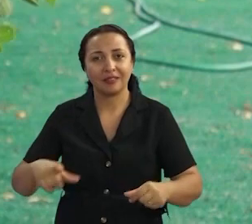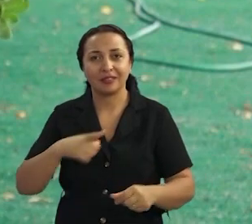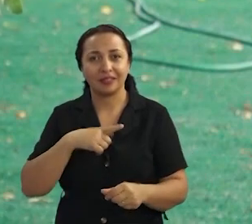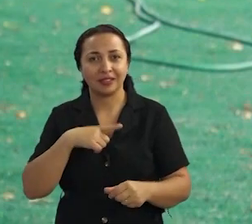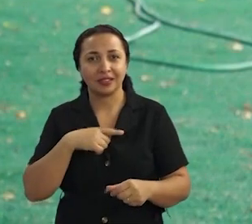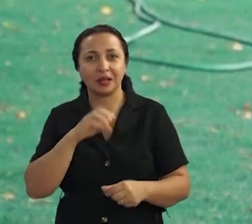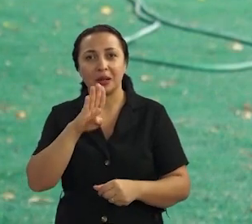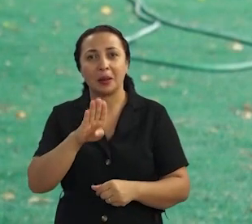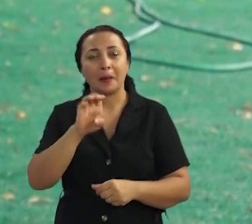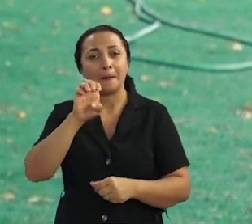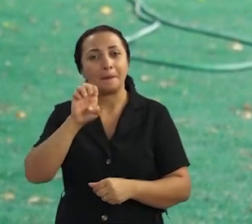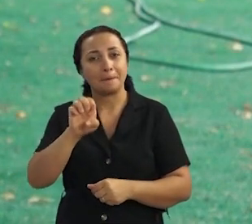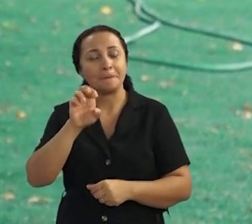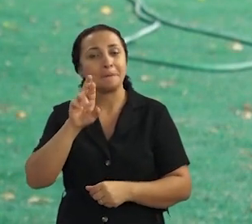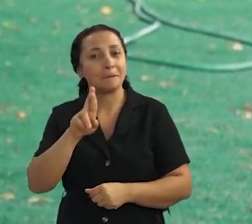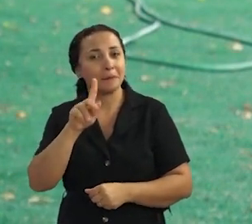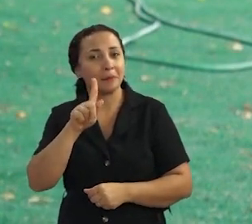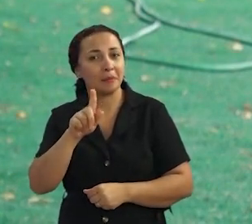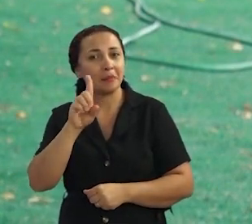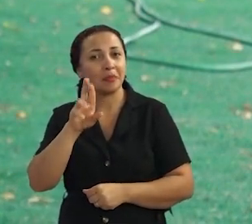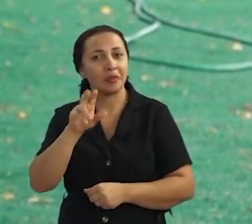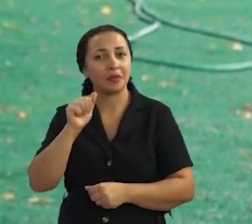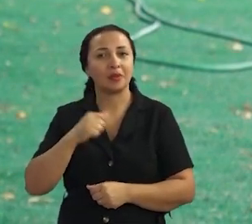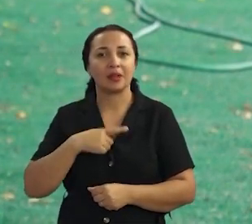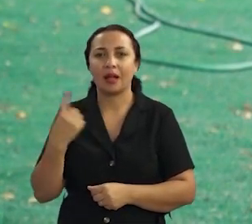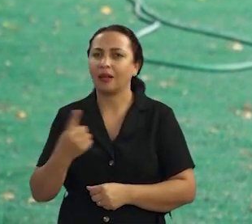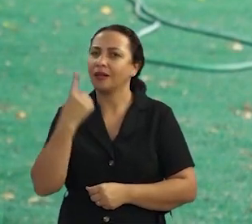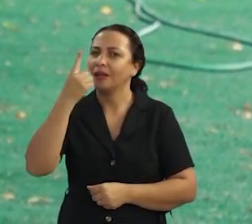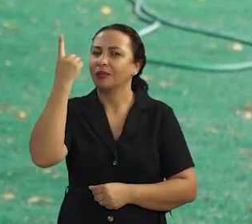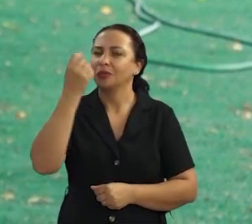que têm Beldroega são solos